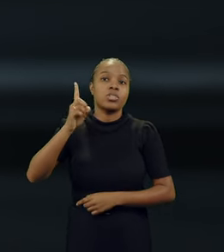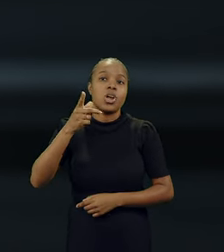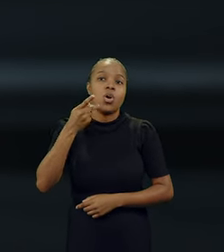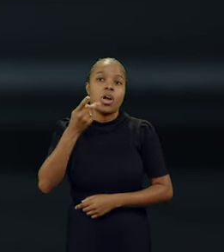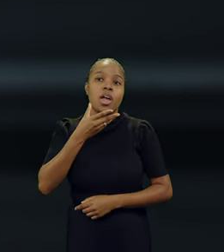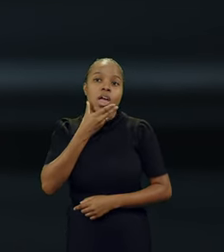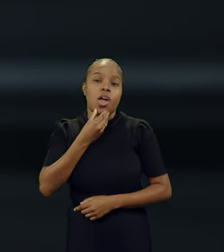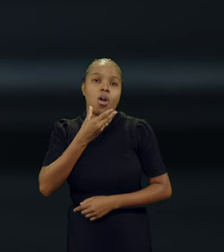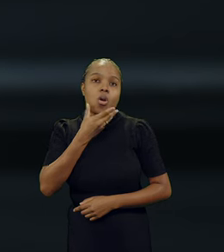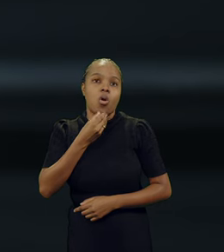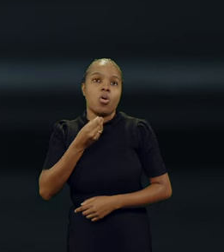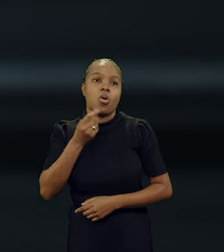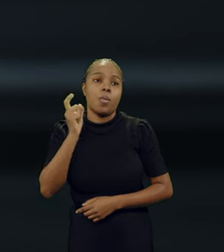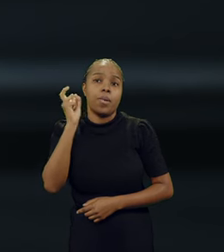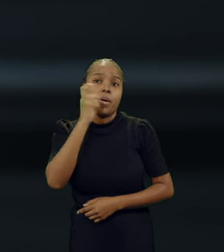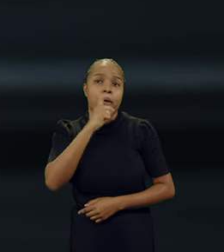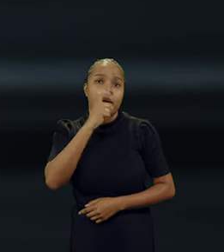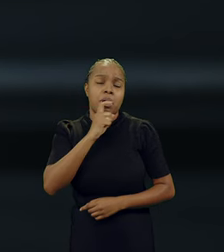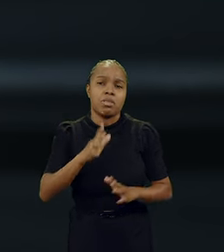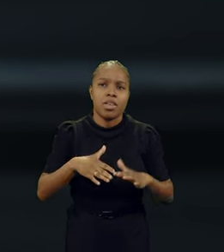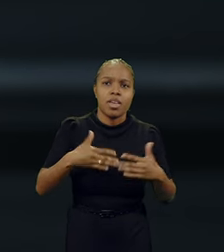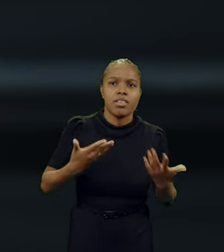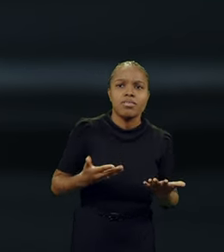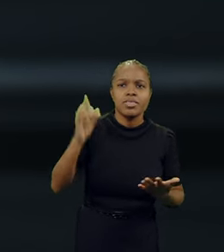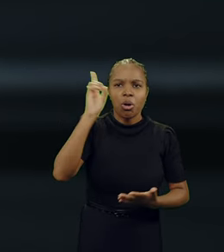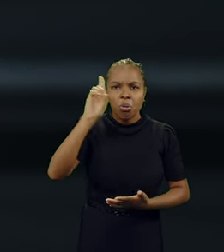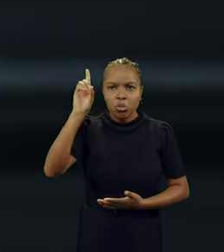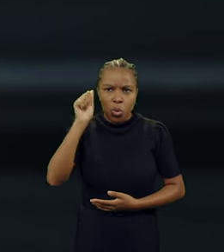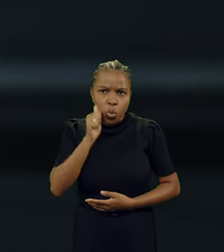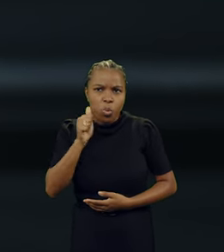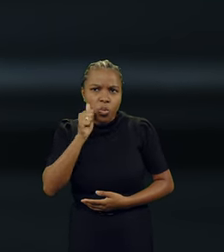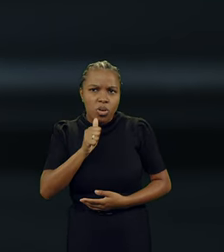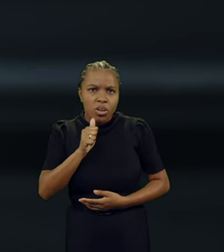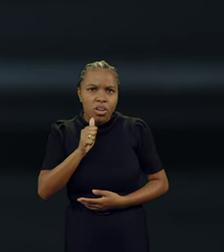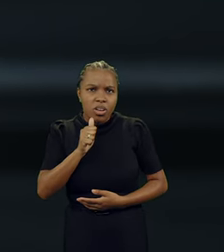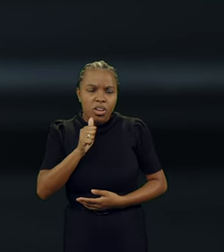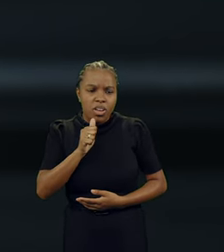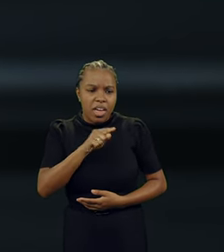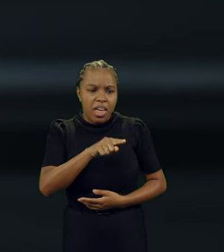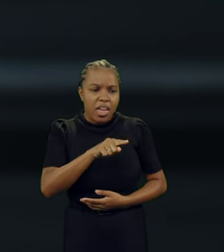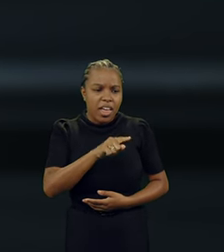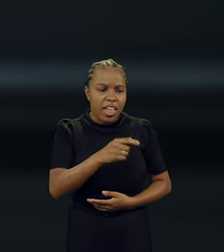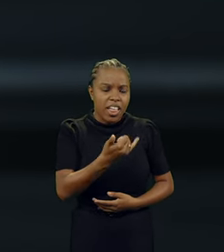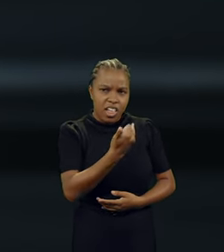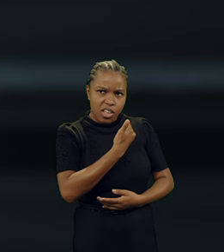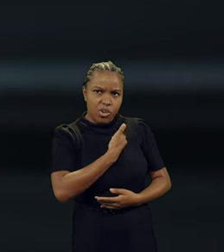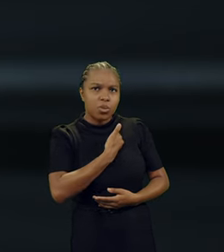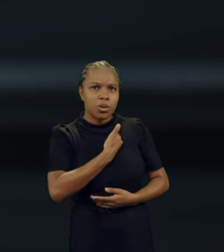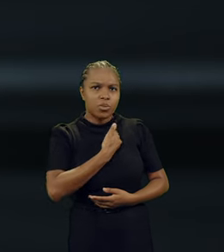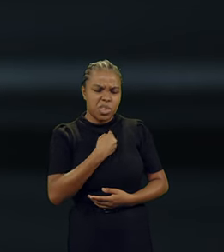Nem filho do homem, então Deus era mulher. Ah, é? É.